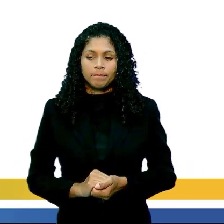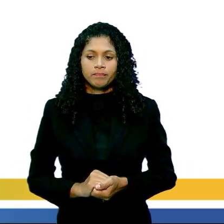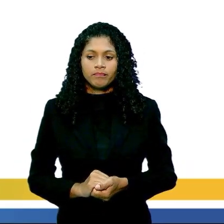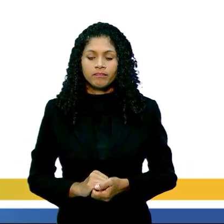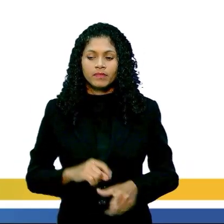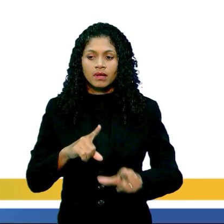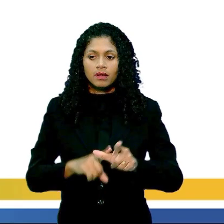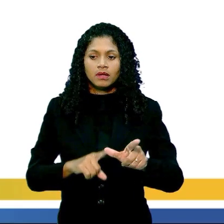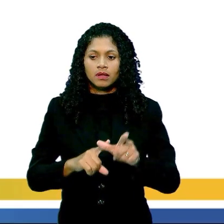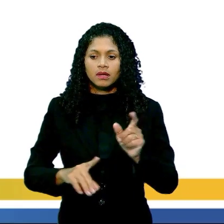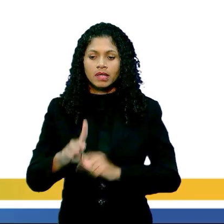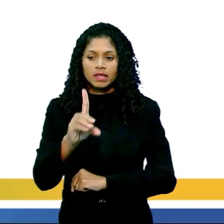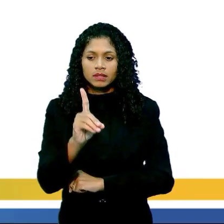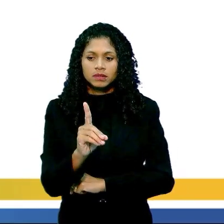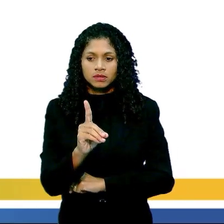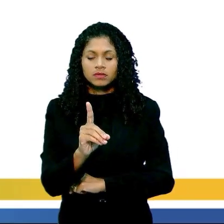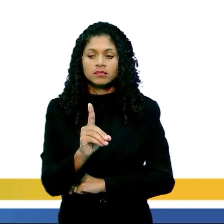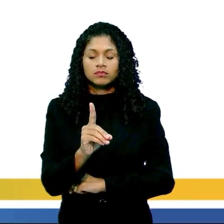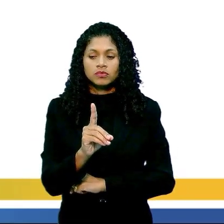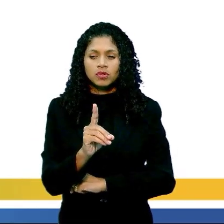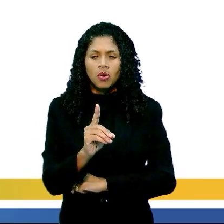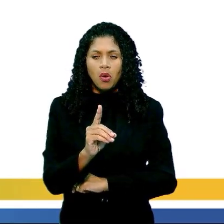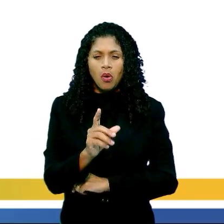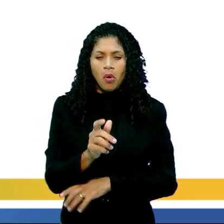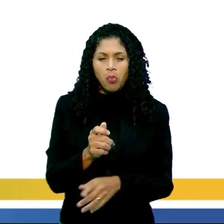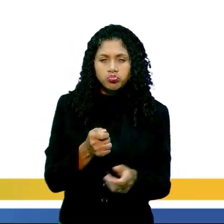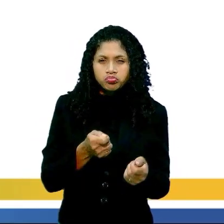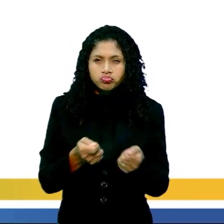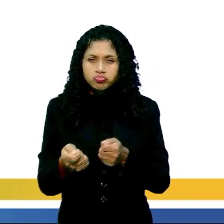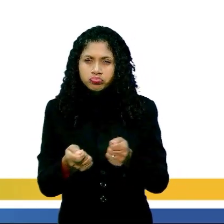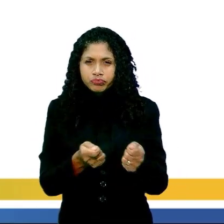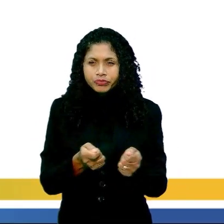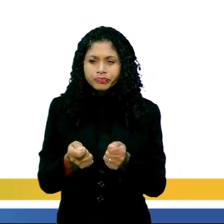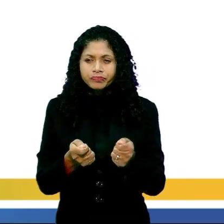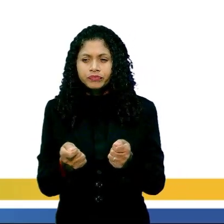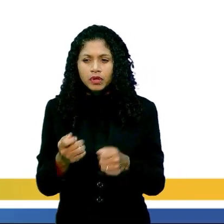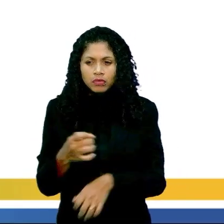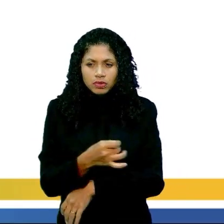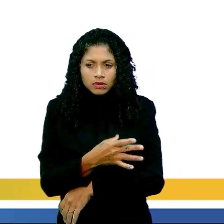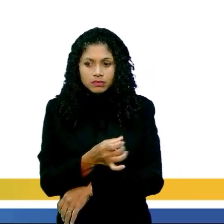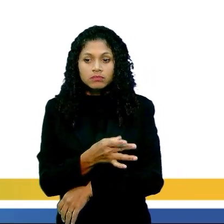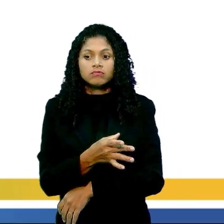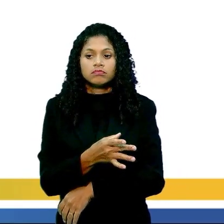Na letra D, nós temos maneiras de ela lidar com seus medos.